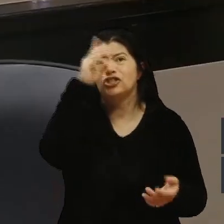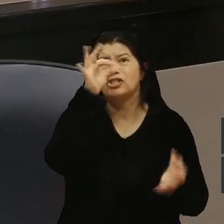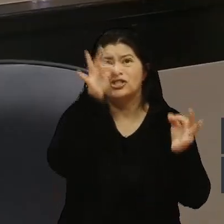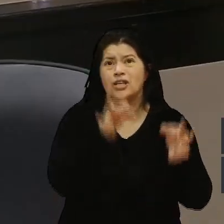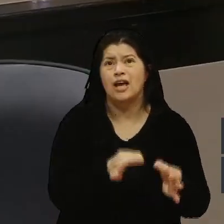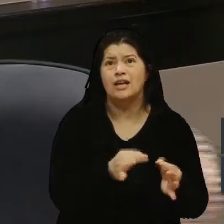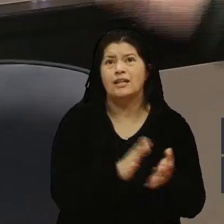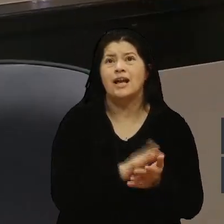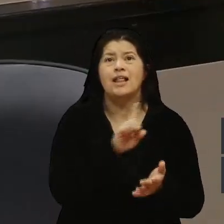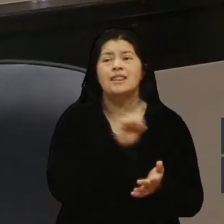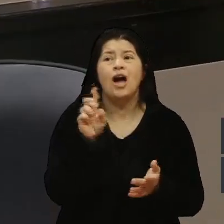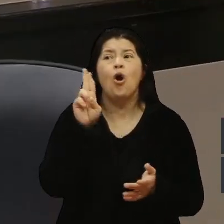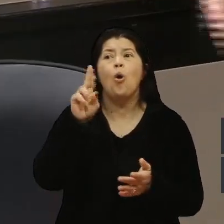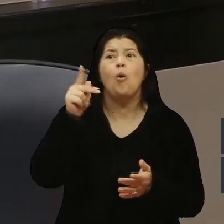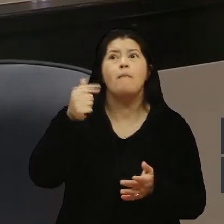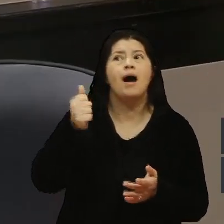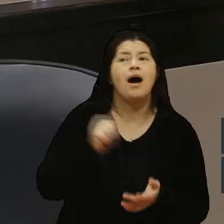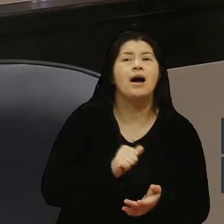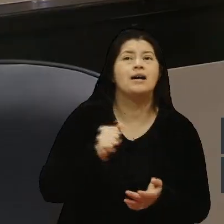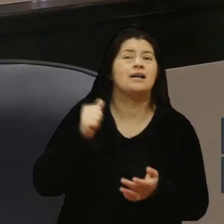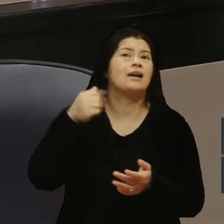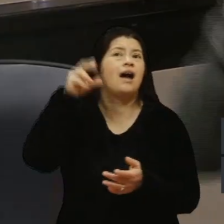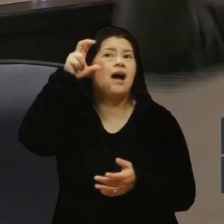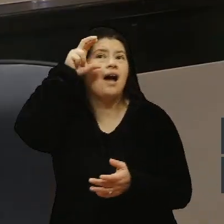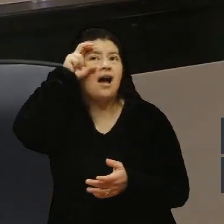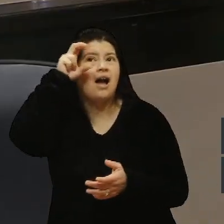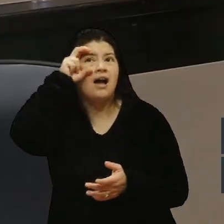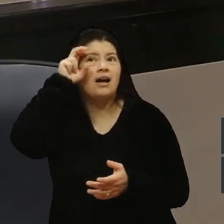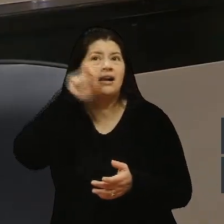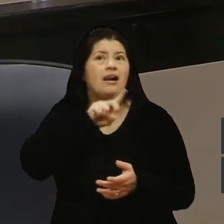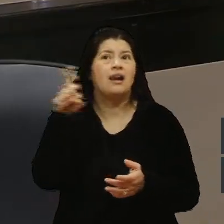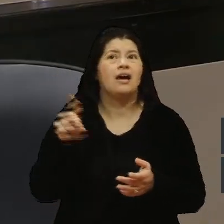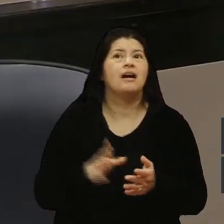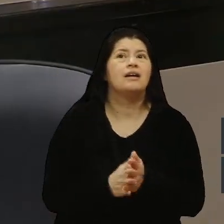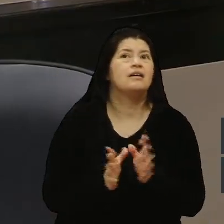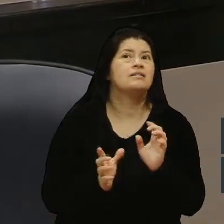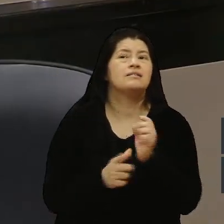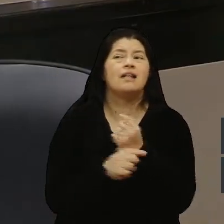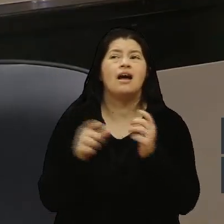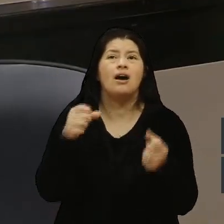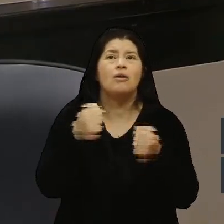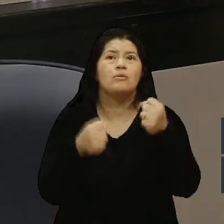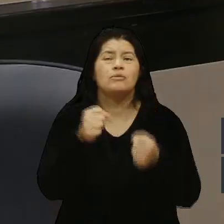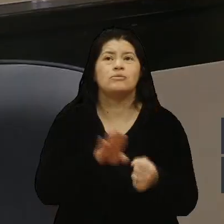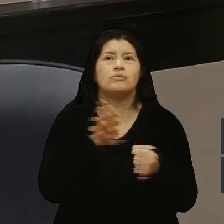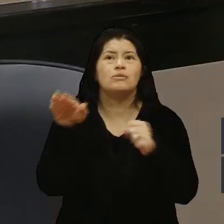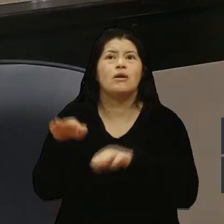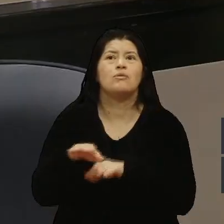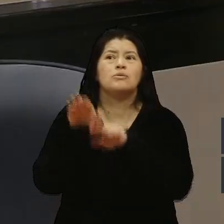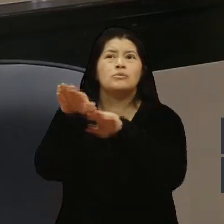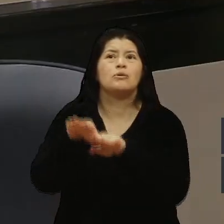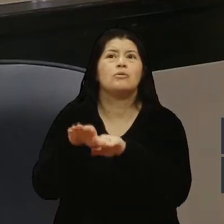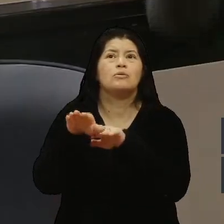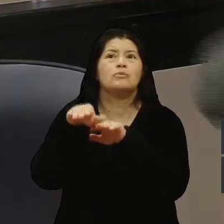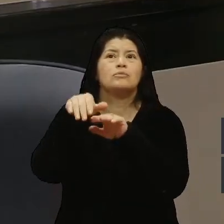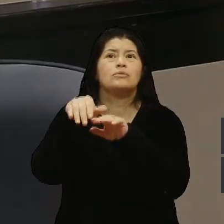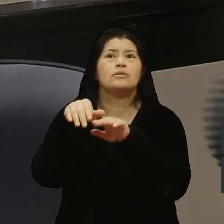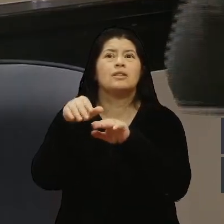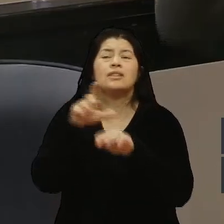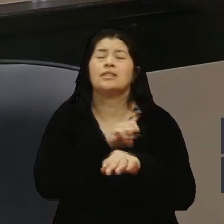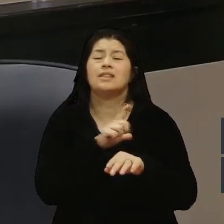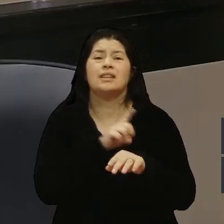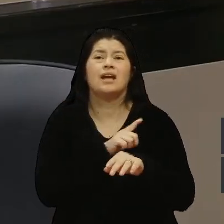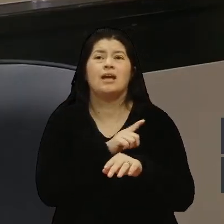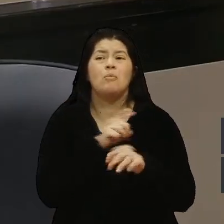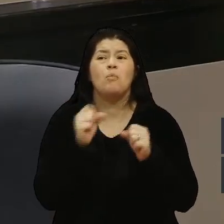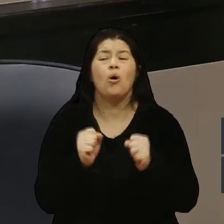que trabalha na UPA, não é a vereadora Sandra, não é o Iago que é a guarda municipal que deixa o carro lá, que é exposto, que desce com fuzil, com armamento, pode chegar